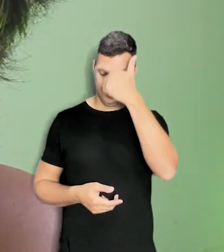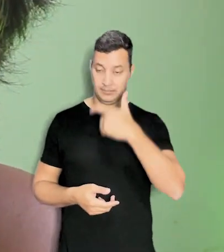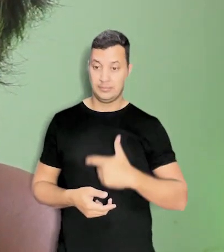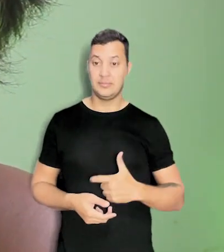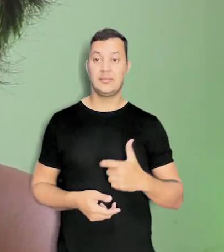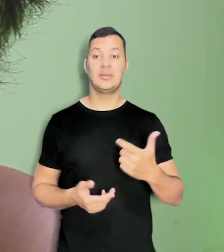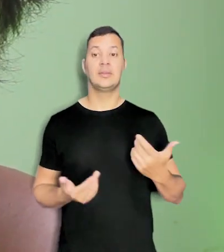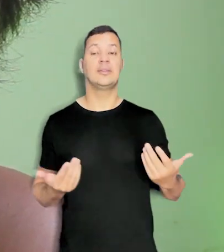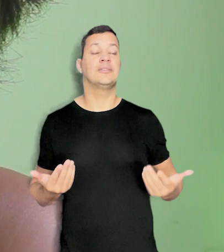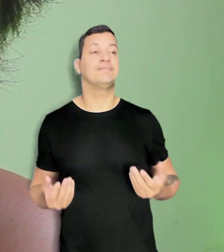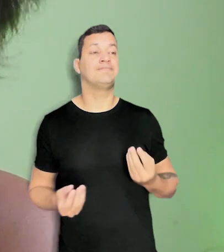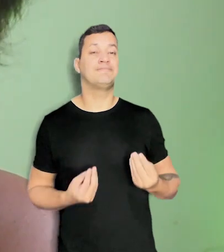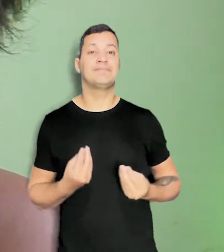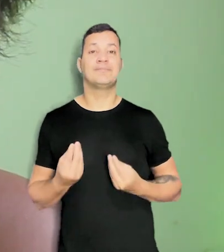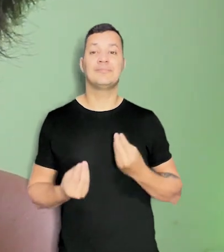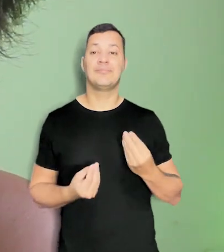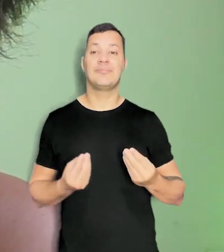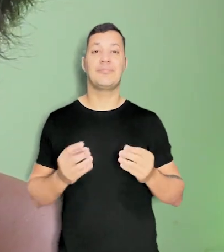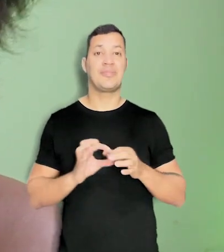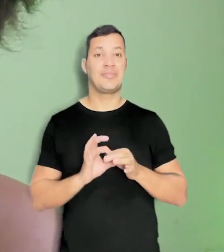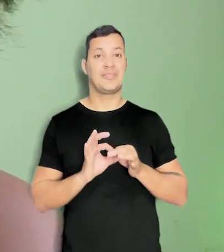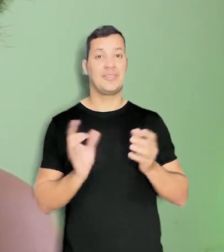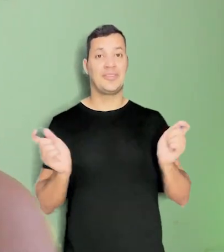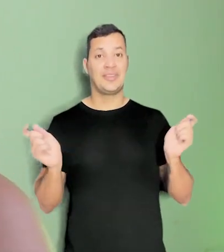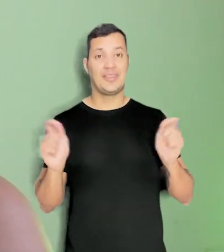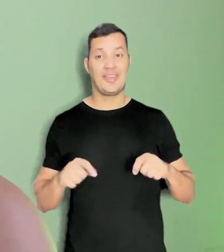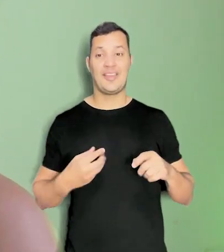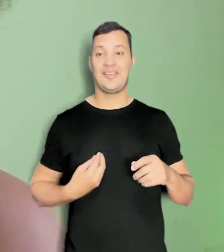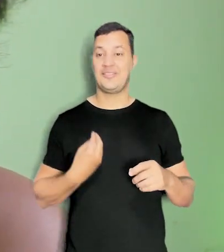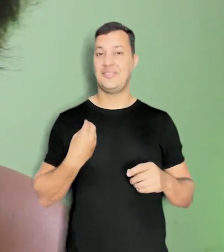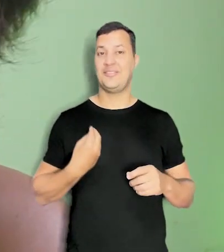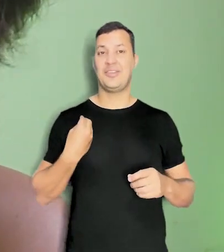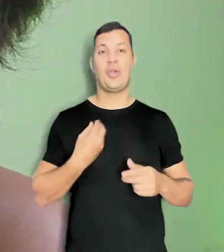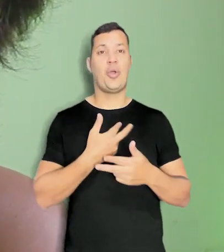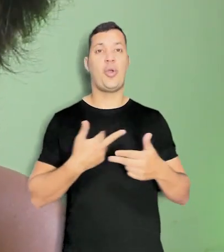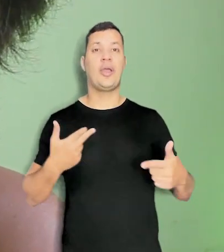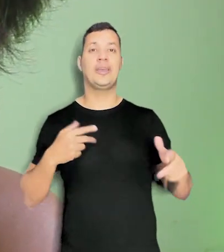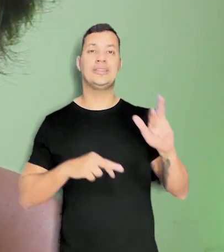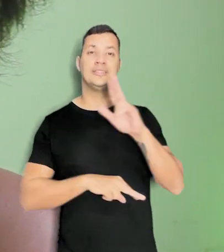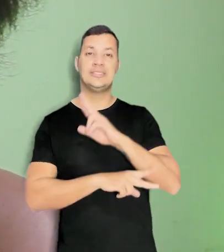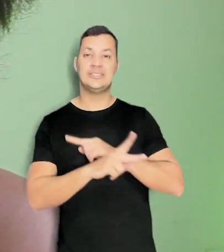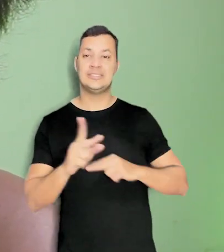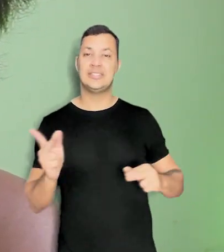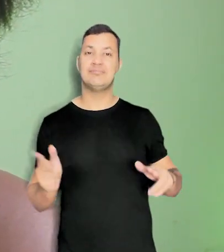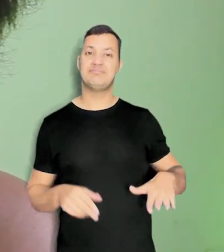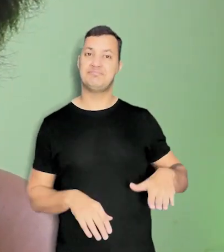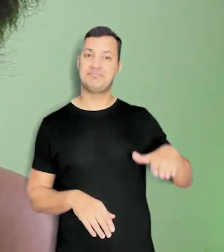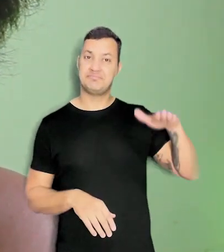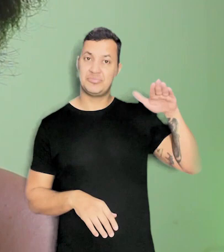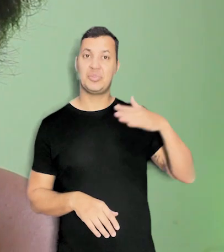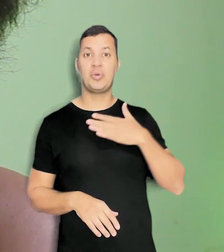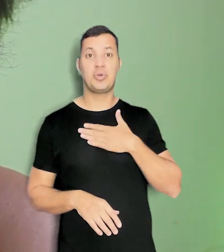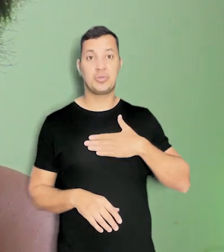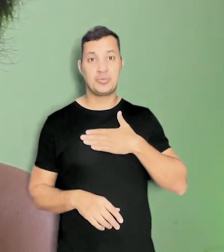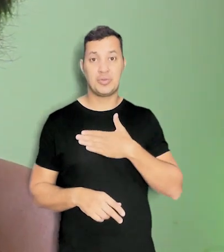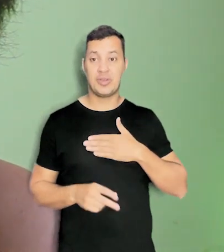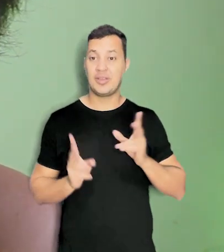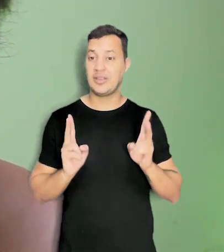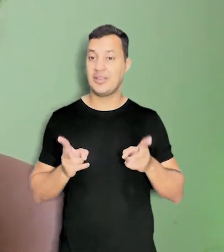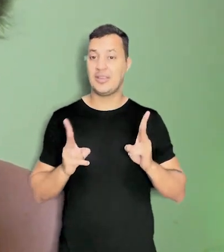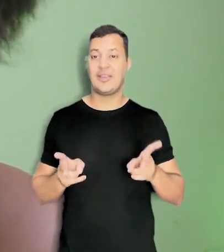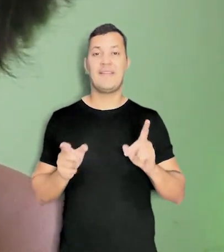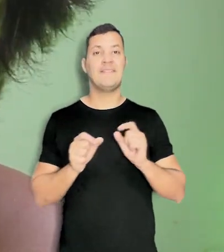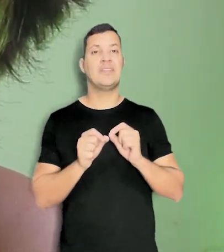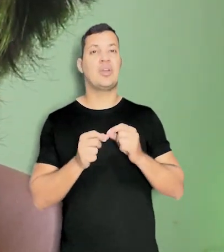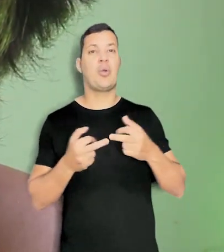pessoa muito disposta a viver coisas diferentes, desde muito nova. Sempre gostei de